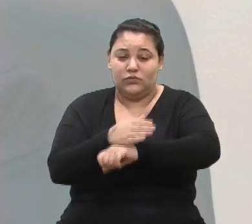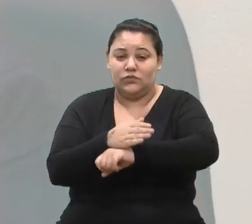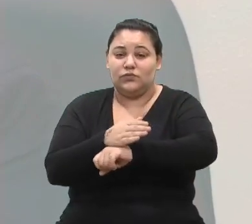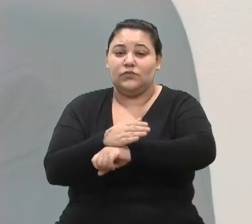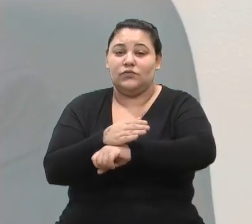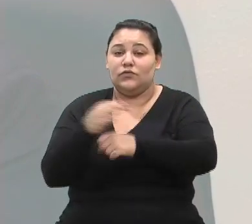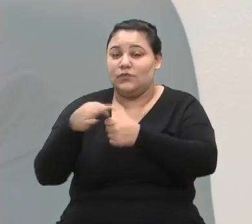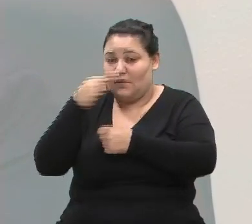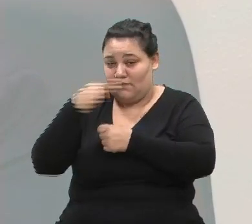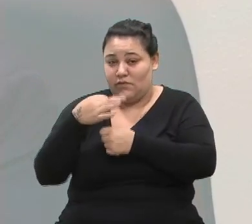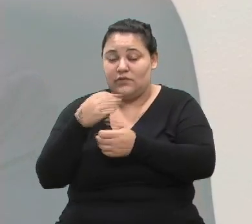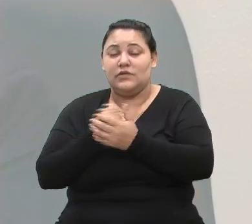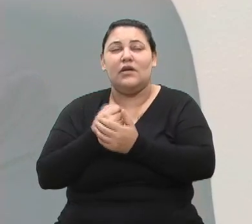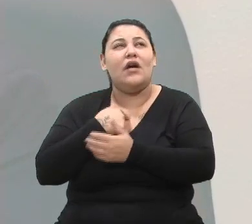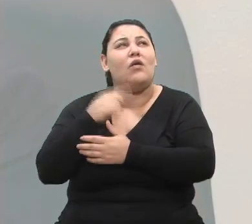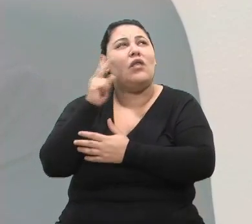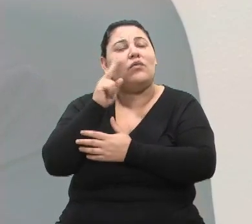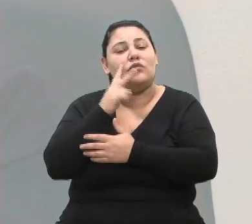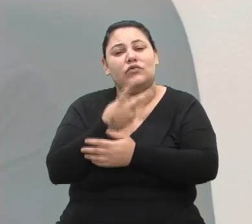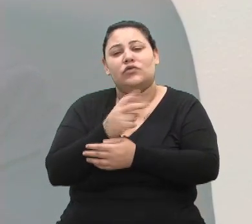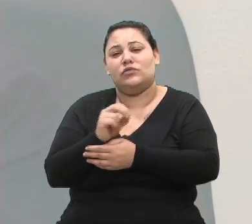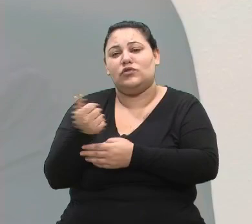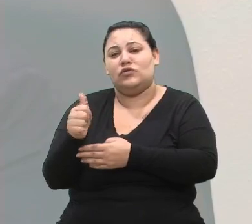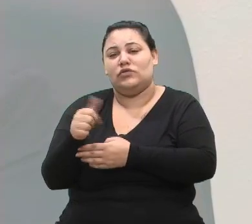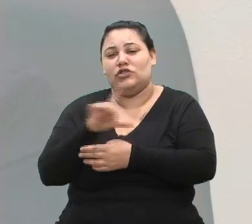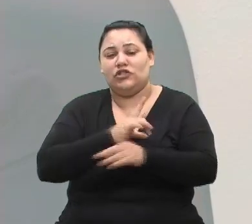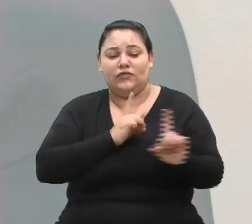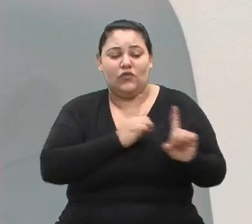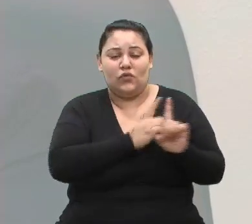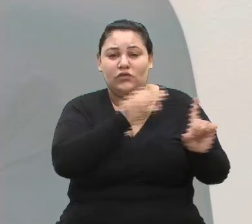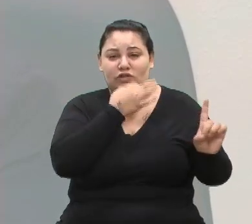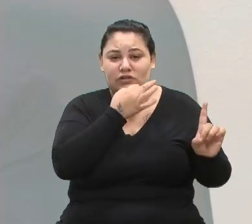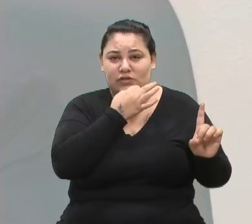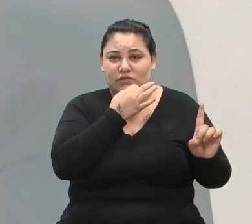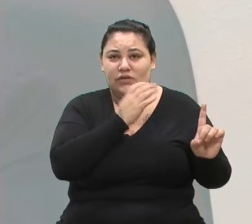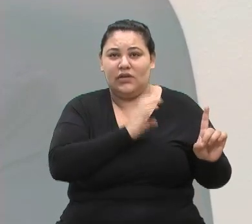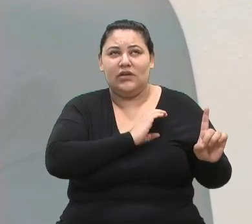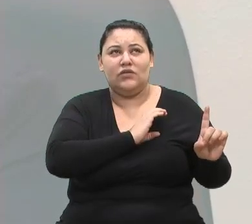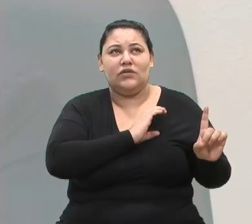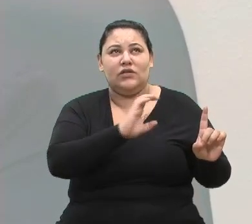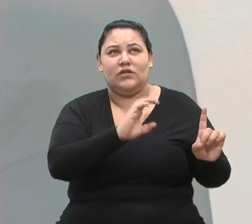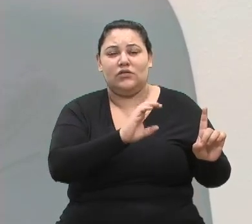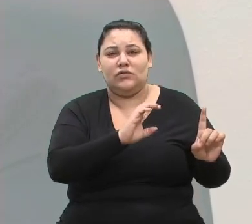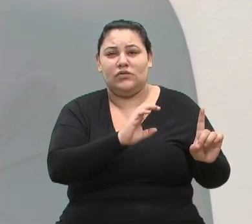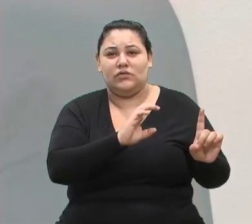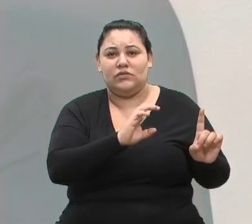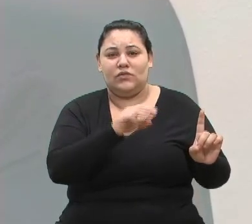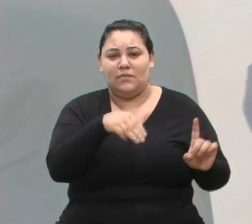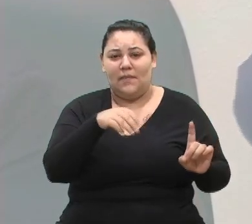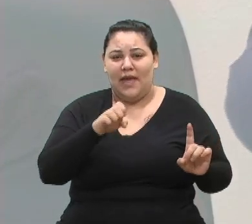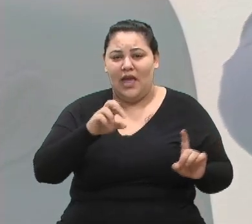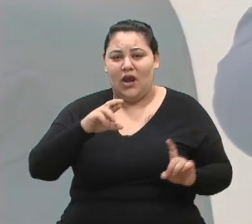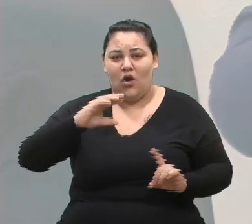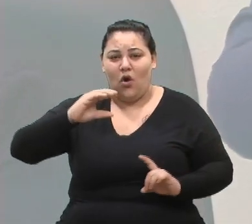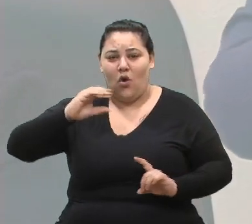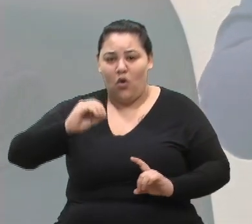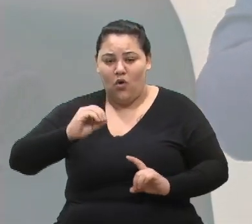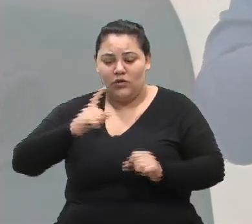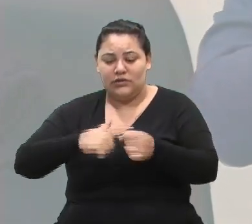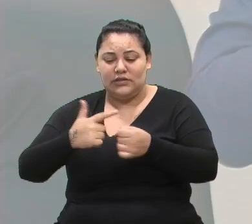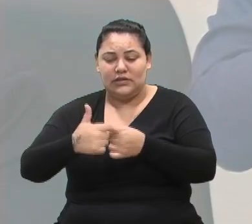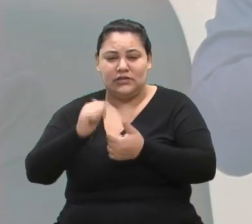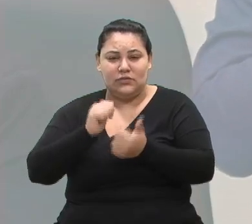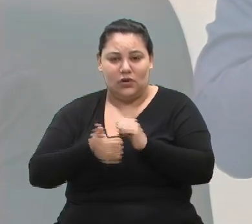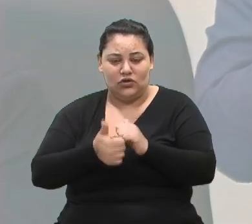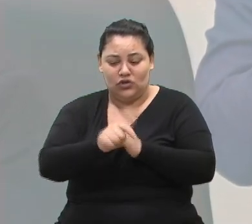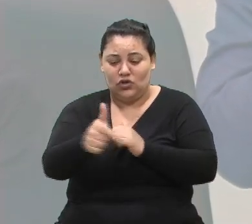lembro que em 2011 nós tivemos um encontro aqui, Caxias do Sul era coordenadora da rede Mercocidades de esporte, e uma das